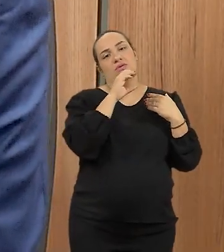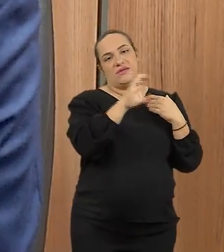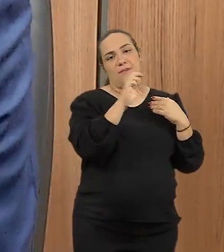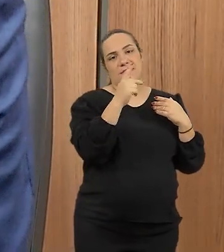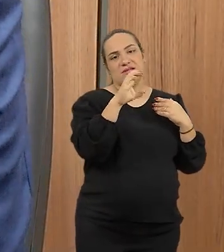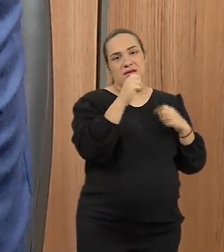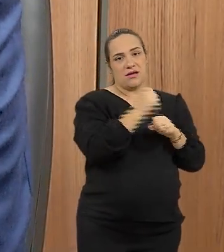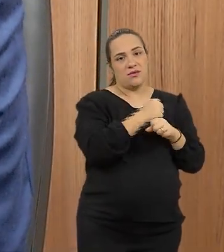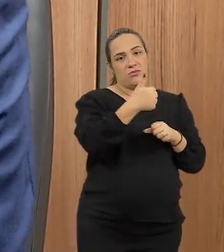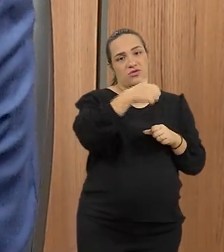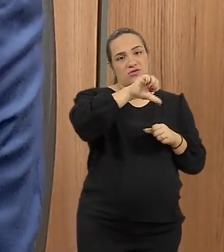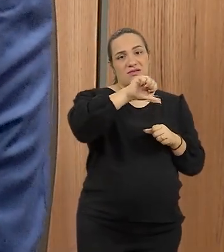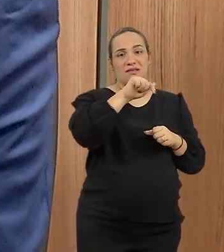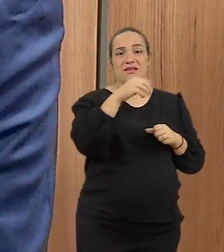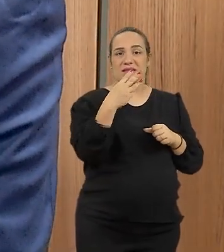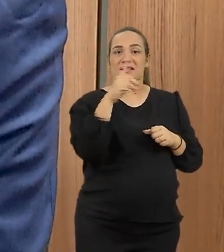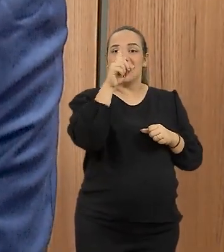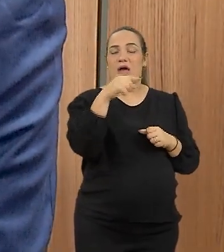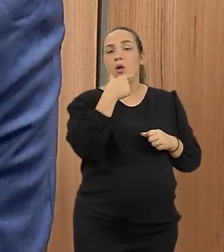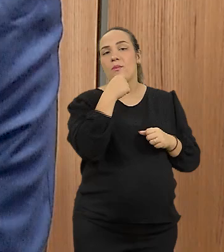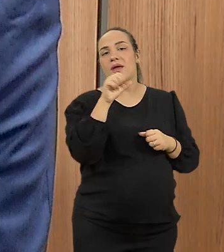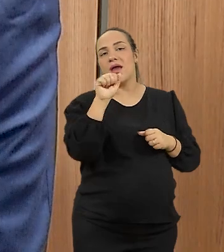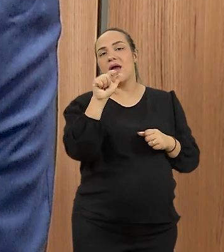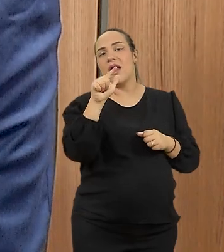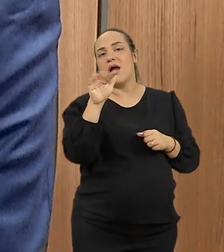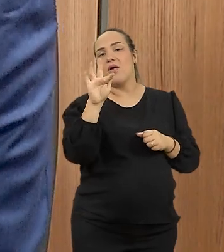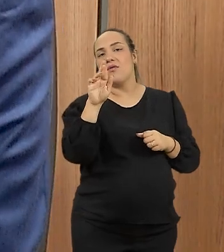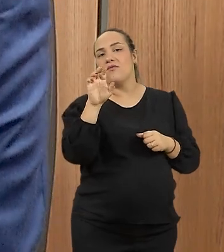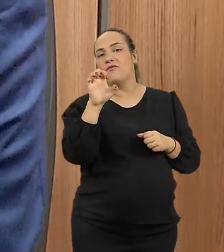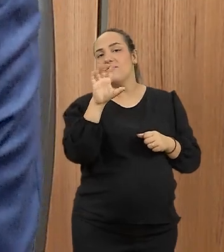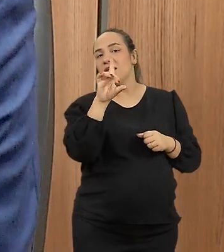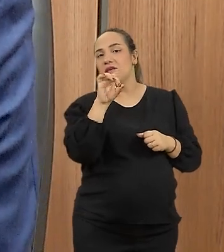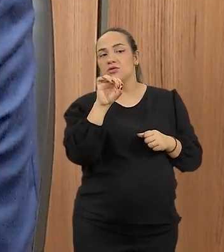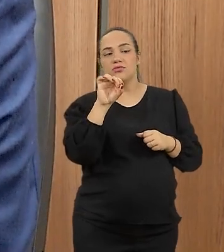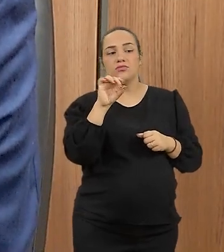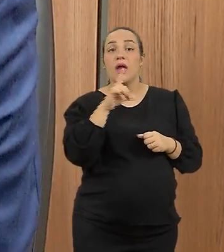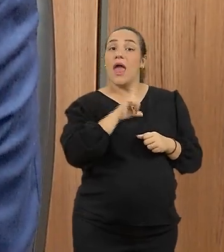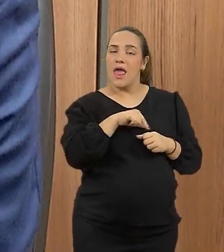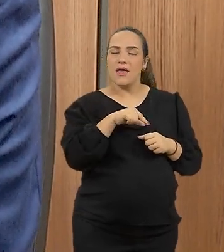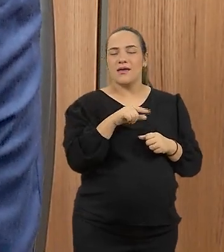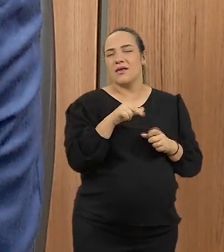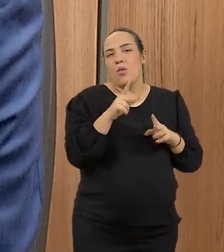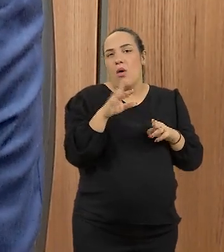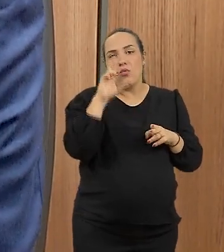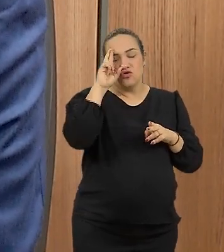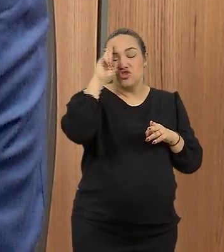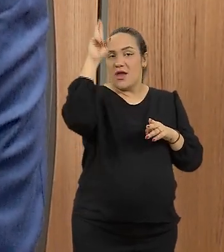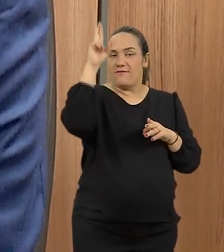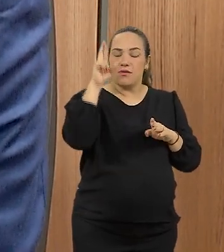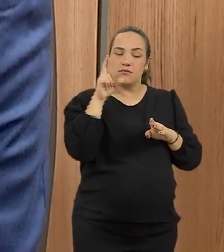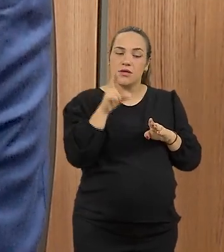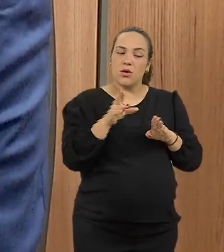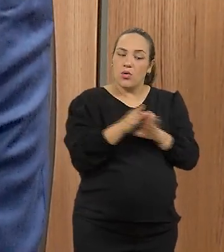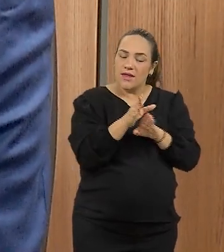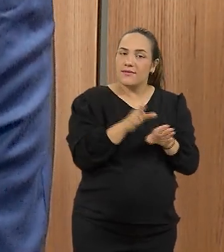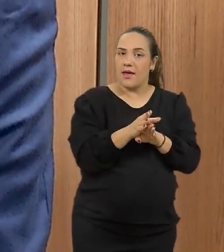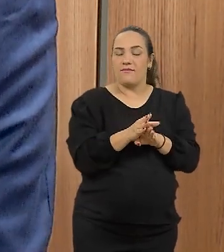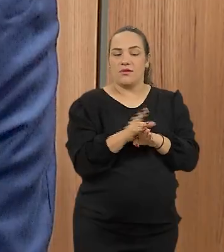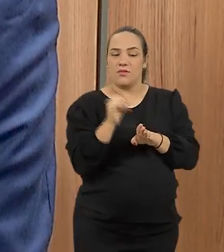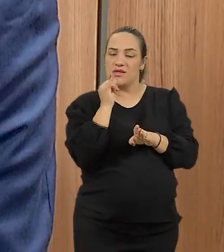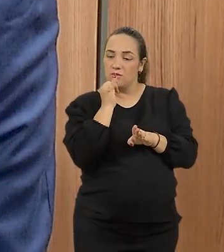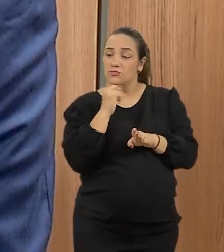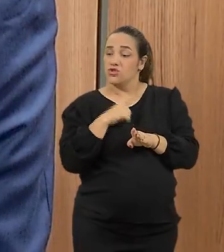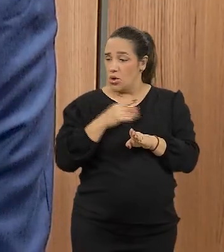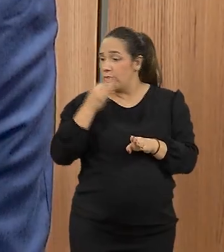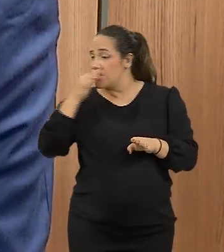que era o grande processualista da época, foi o mentor daquele código. E ele debateu o código com a sociedade de uma forma muito acentuada, mas ele sempre